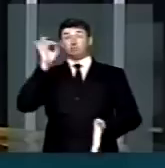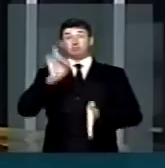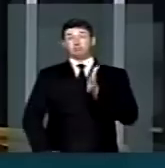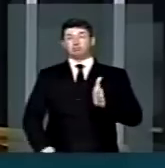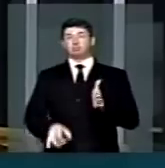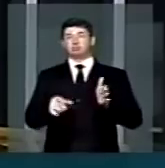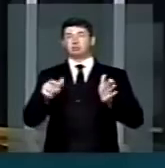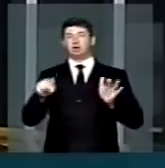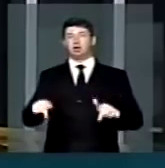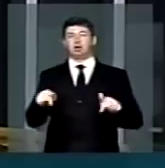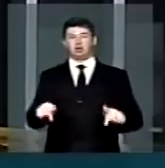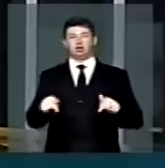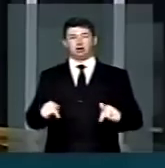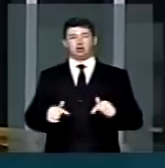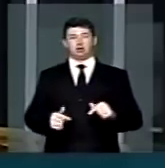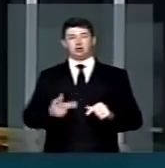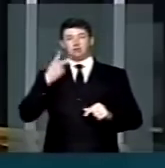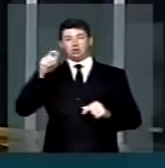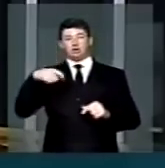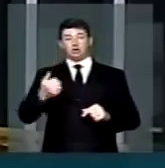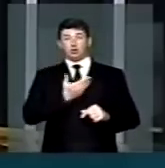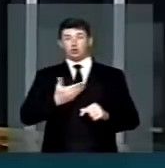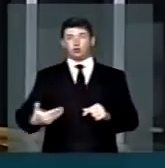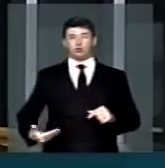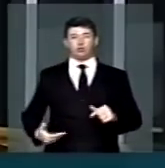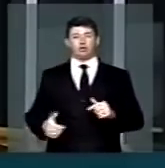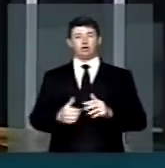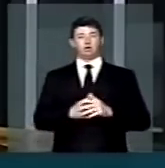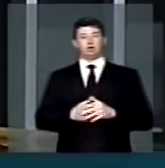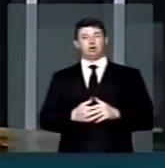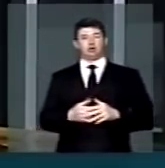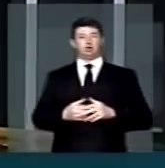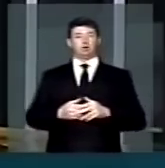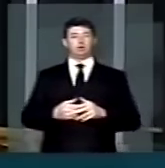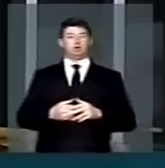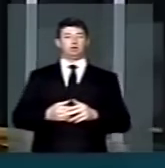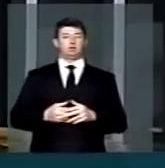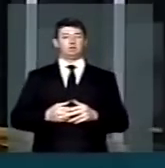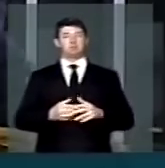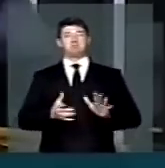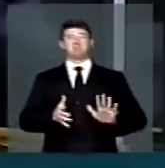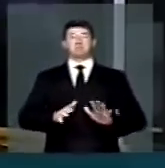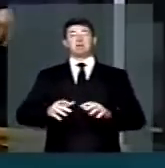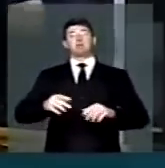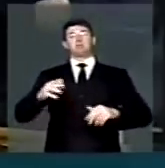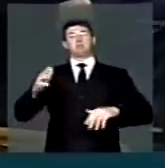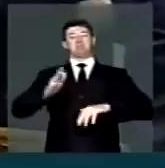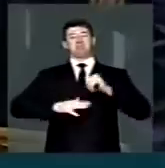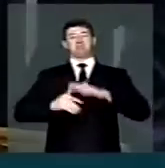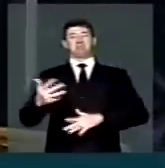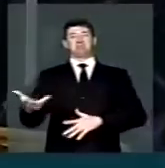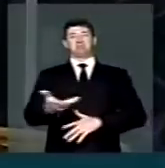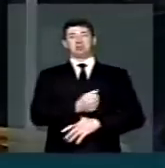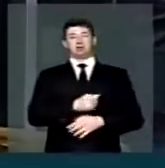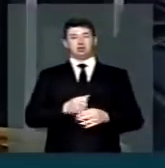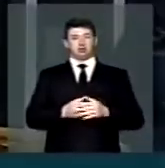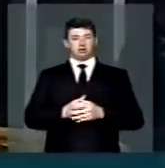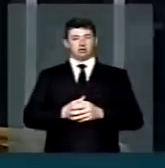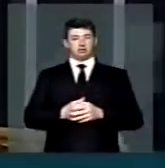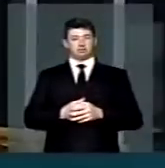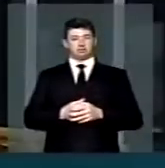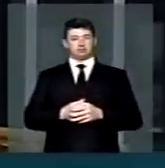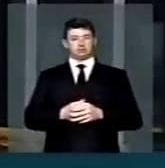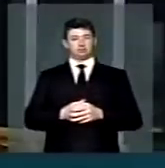dessa tribuna as palavras do governador, que disse que foi exitosa e eficiente, e denunciamos como